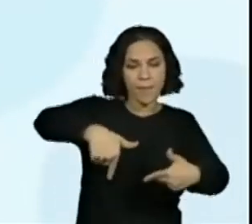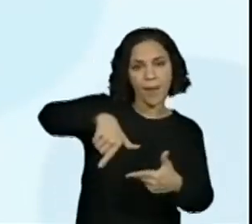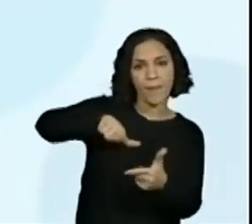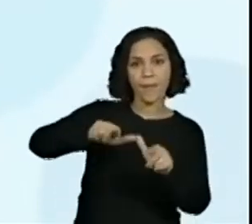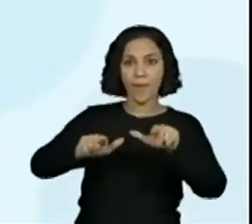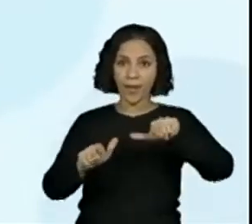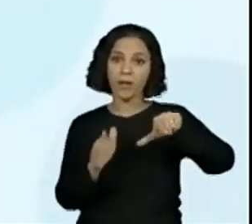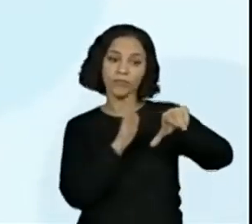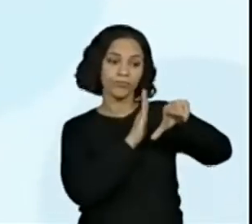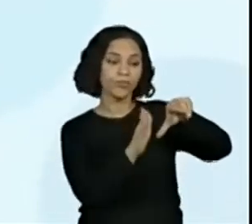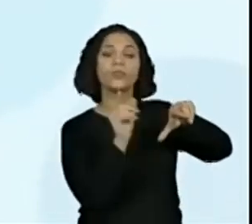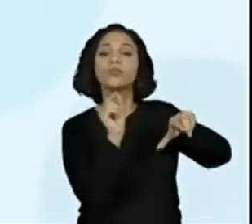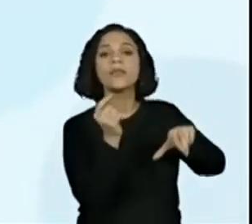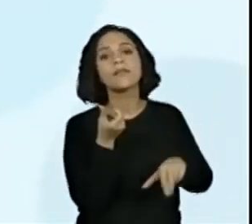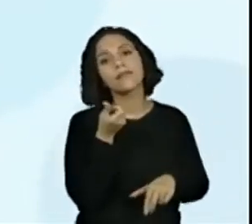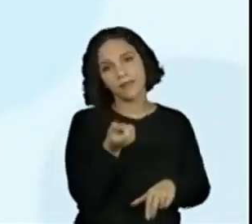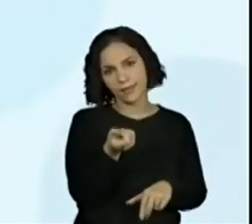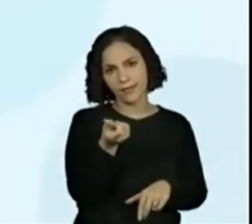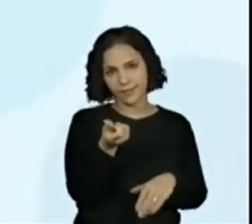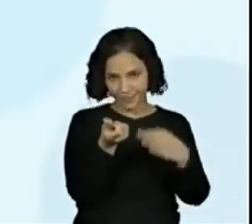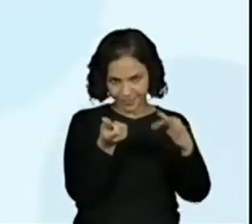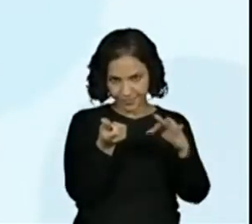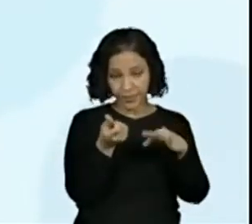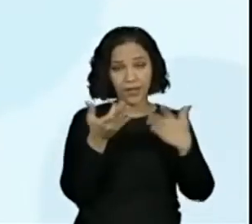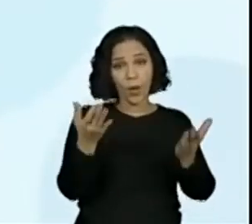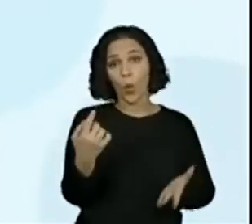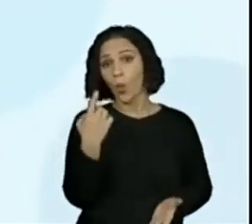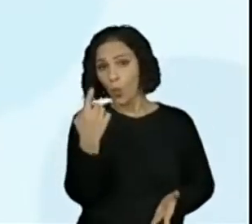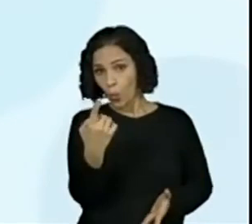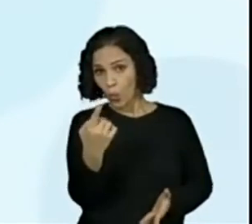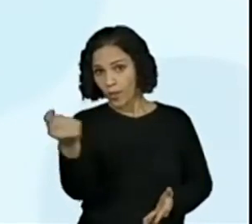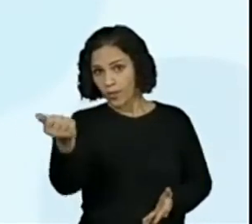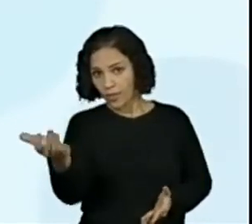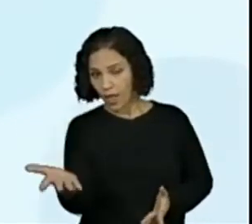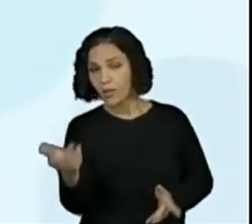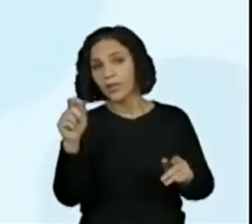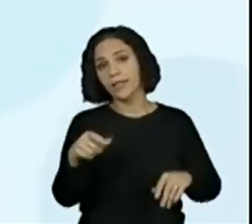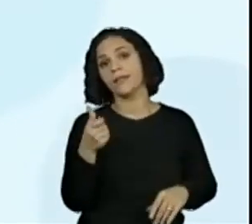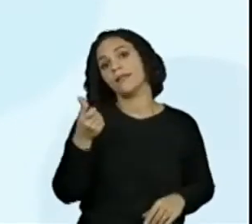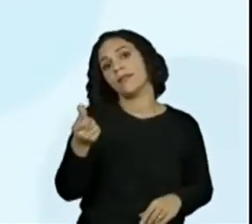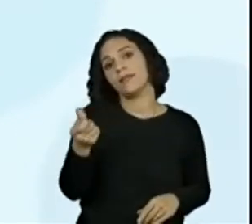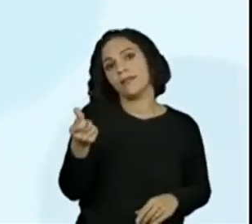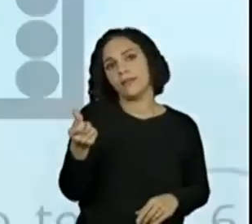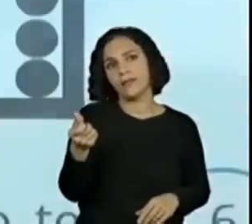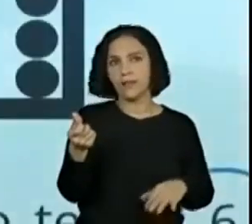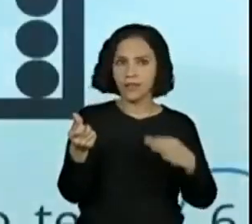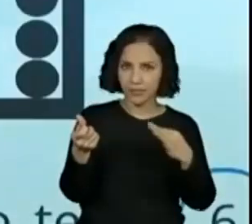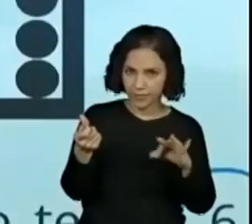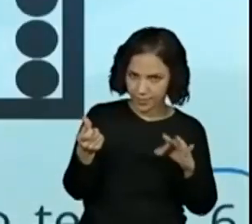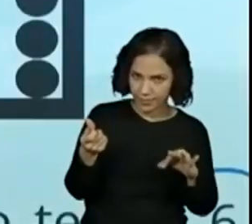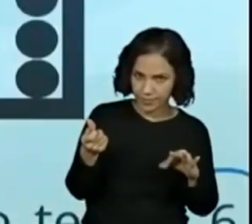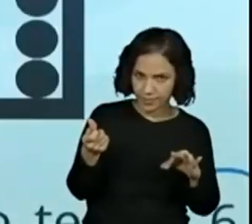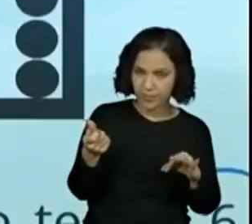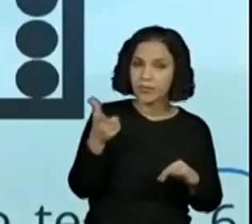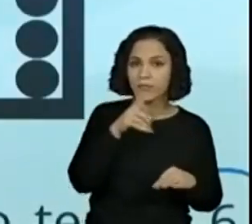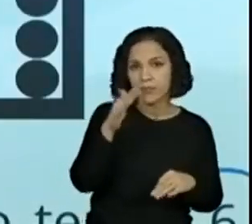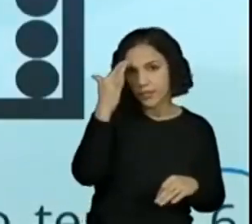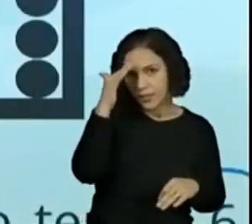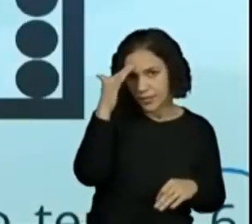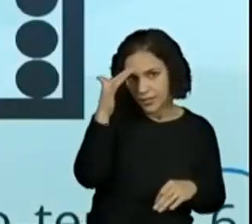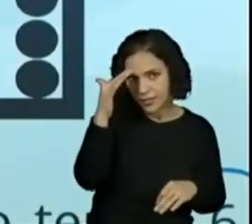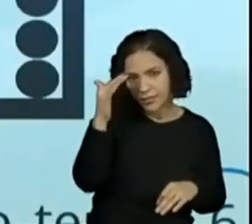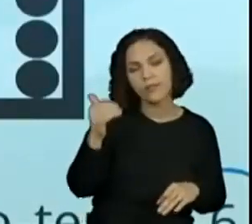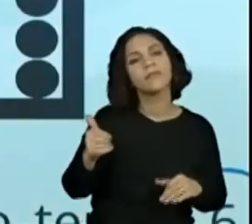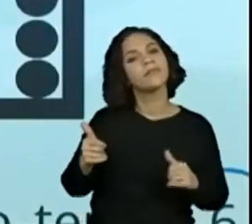específico aqui do jogo de dados e de um dado nós temos seis possibilidade o certo é isso Deu para entender